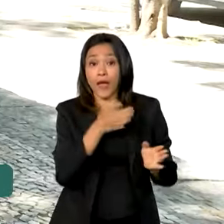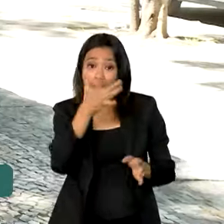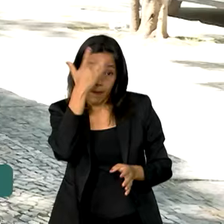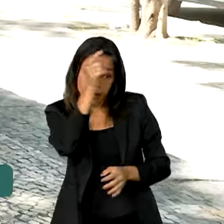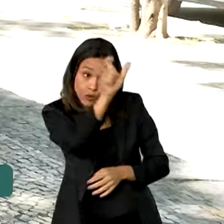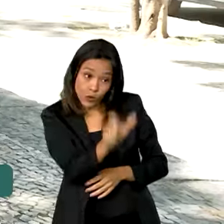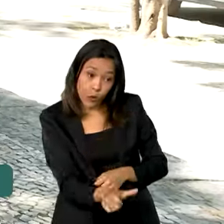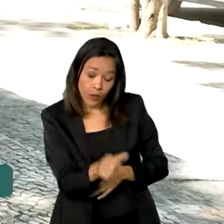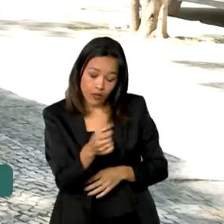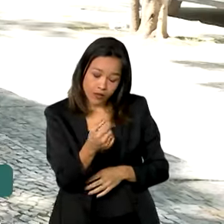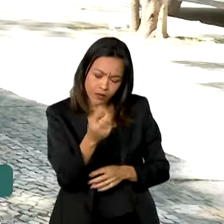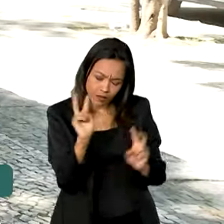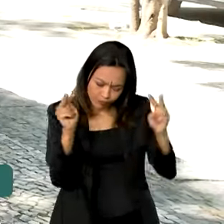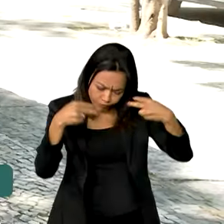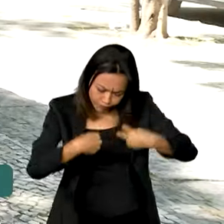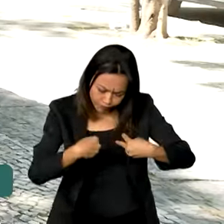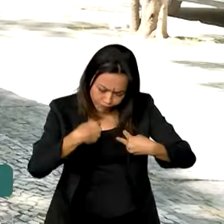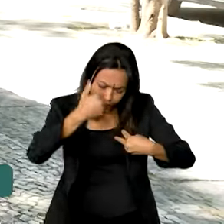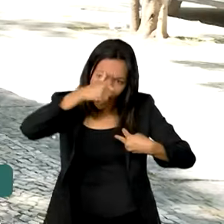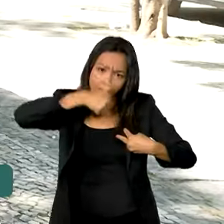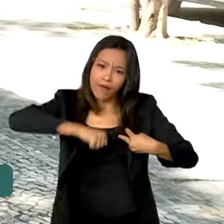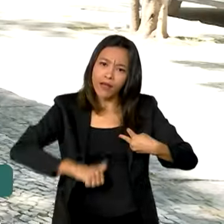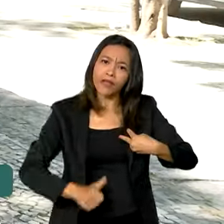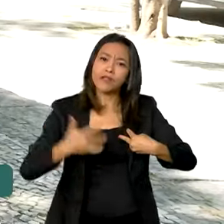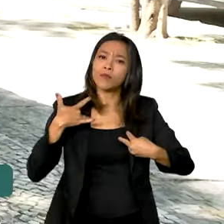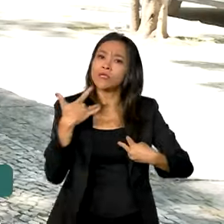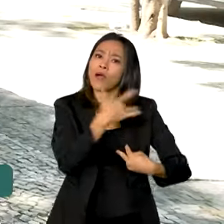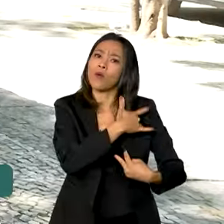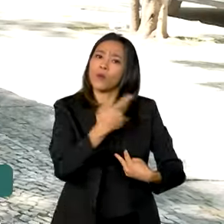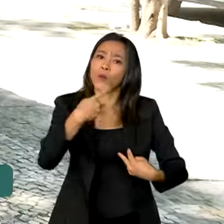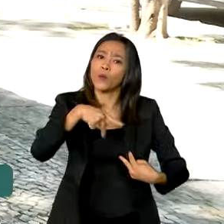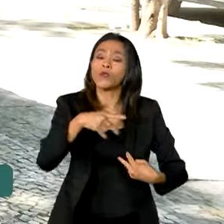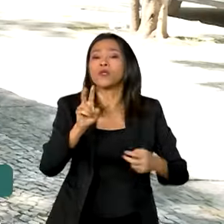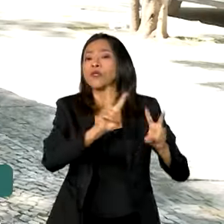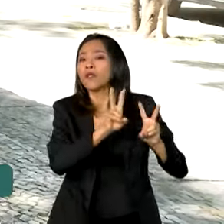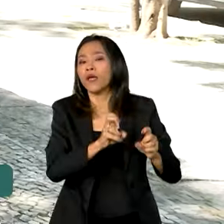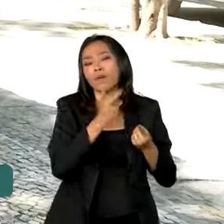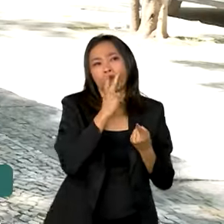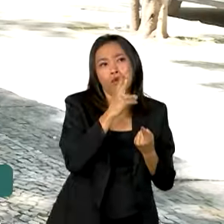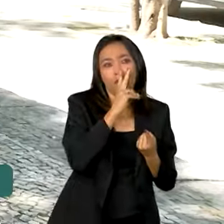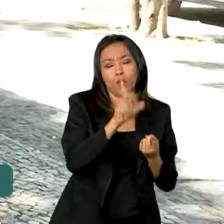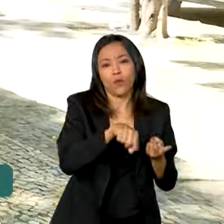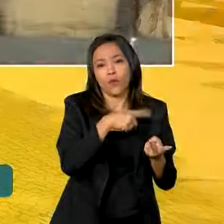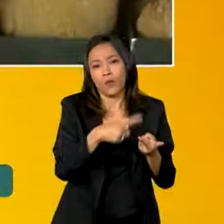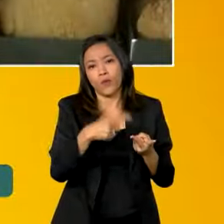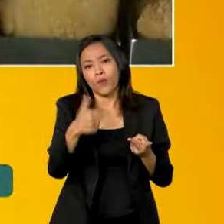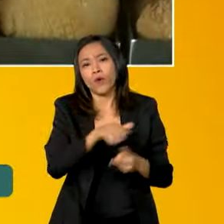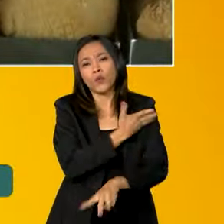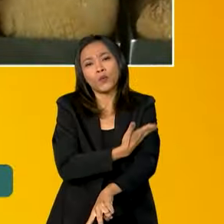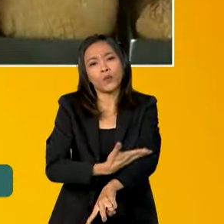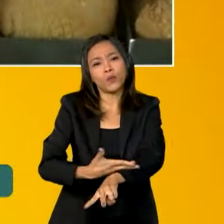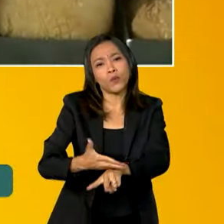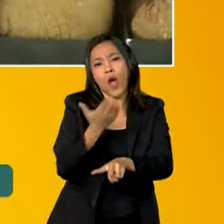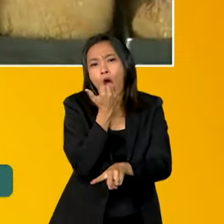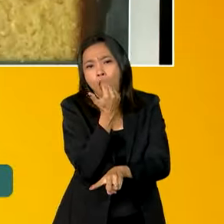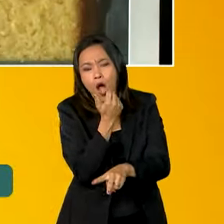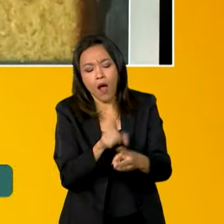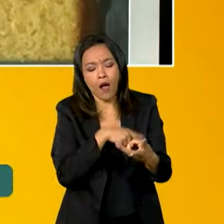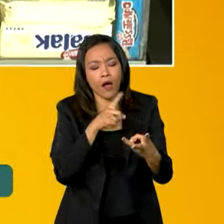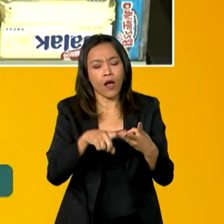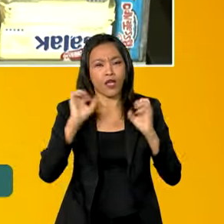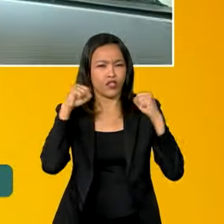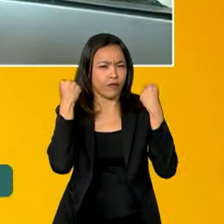uma autoavaliação sobre o estado de saúde. Entre os temas estão tabagismo, hábitos alimentares,